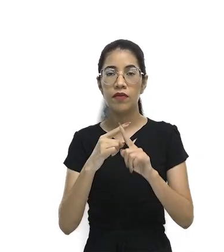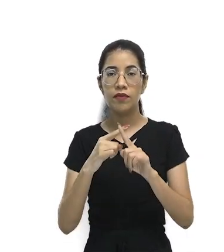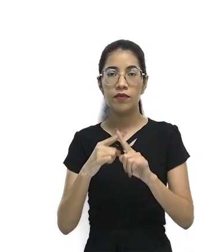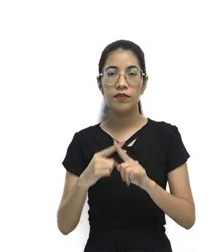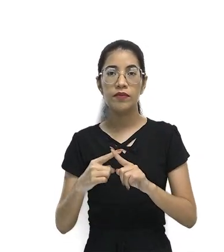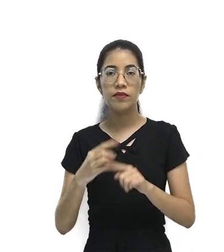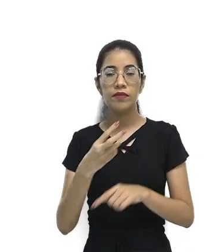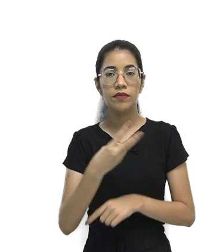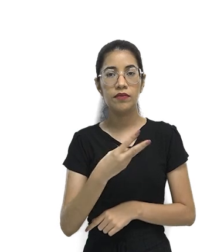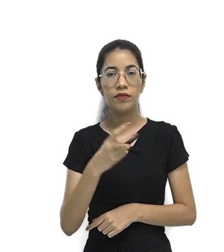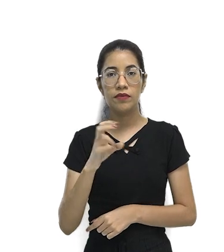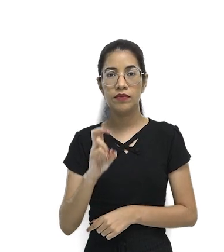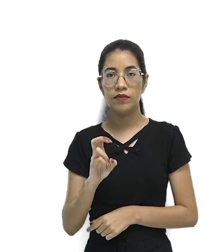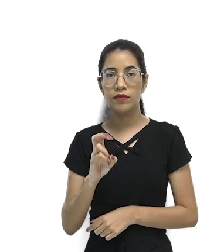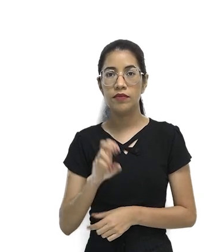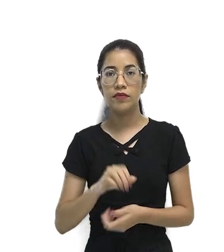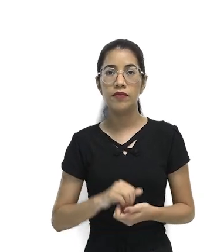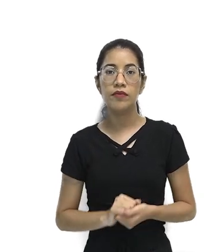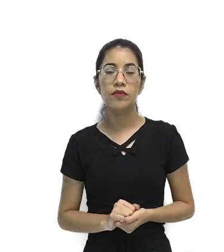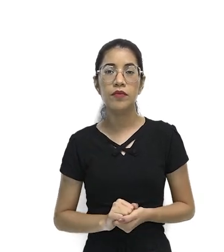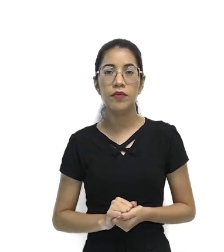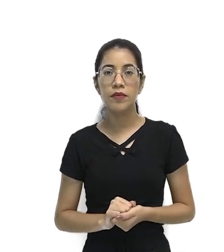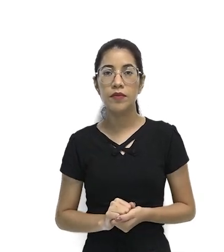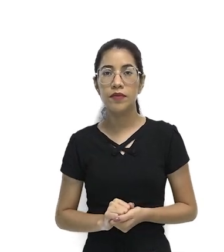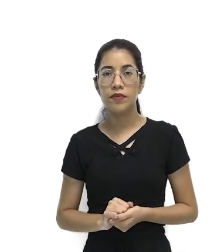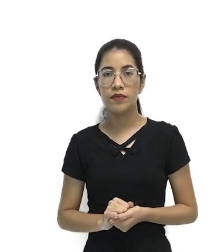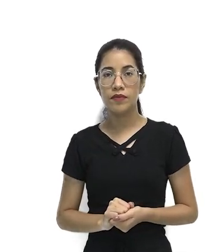vezes 35.